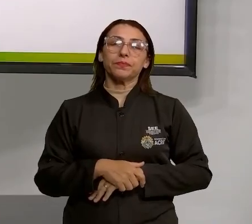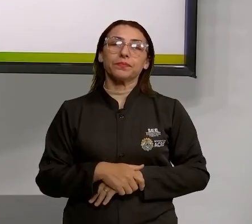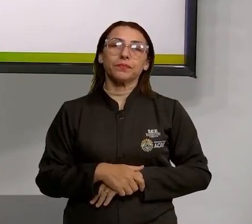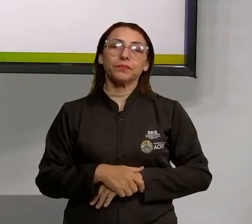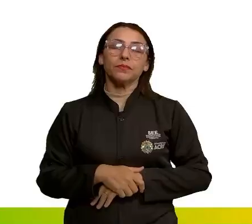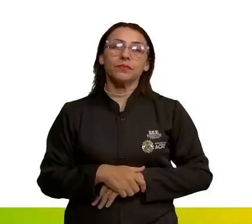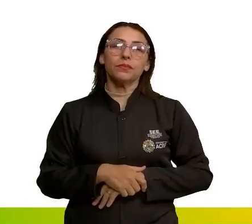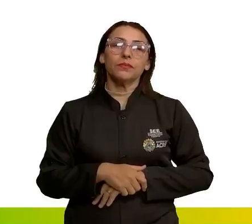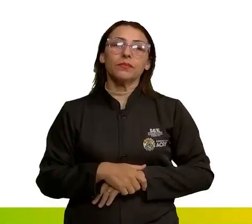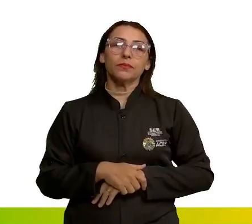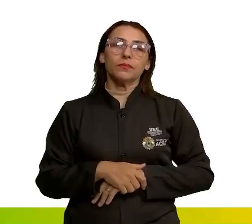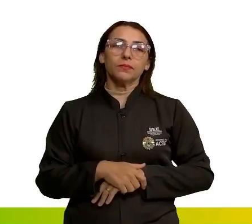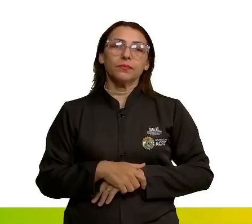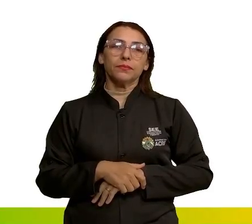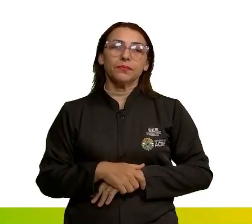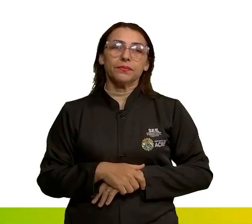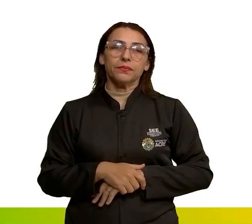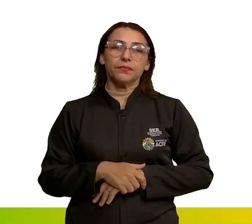Então,